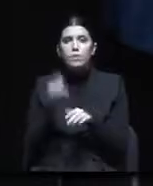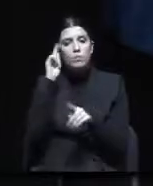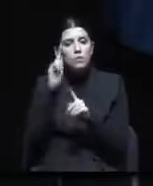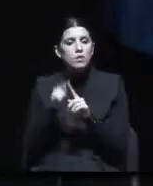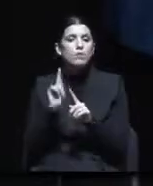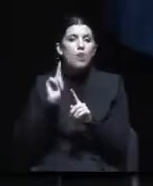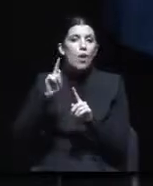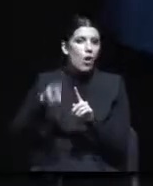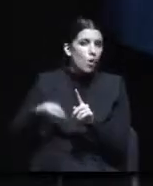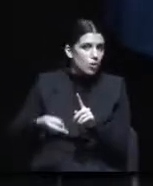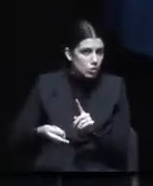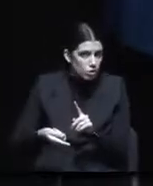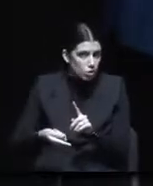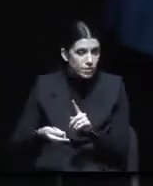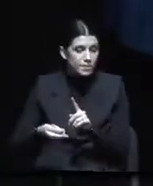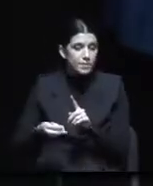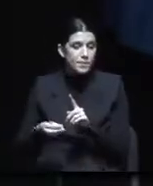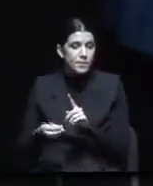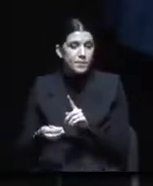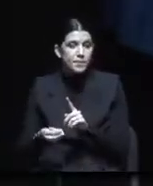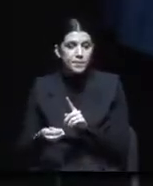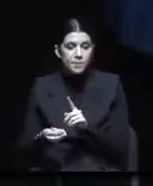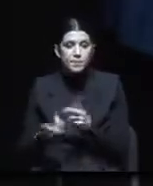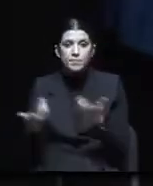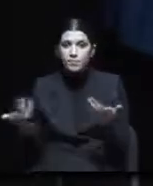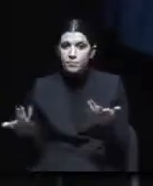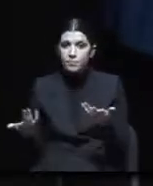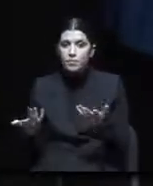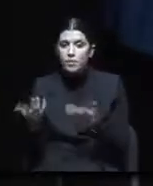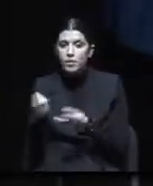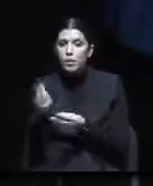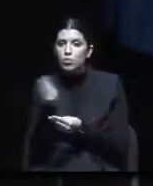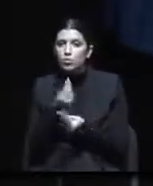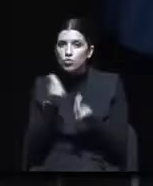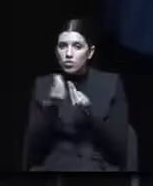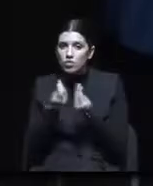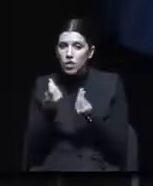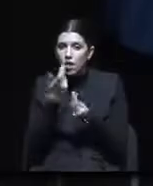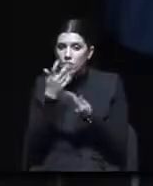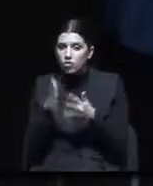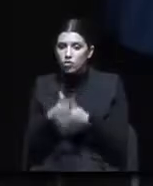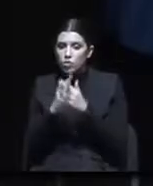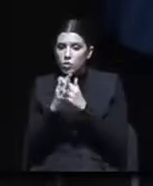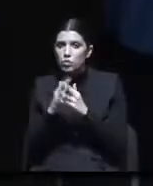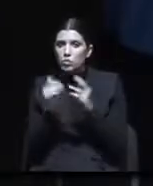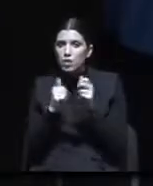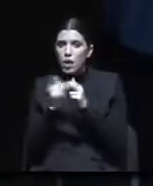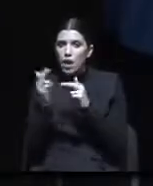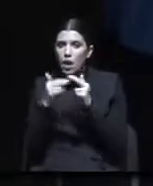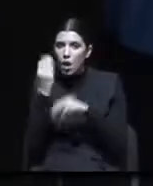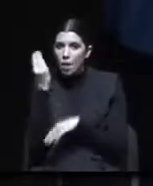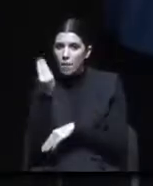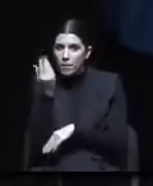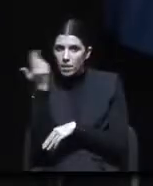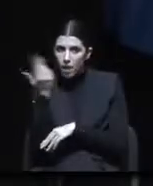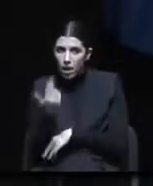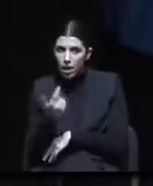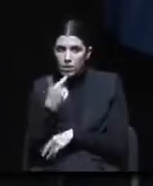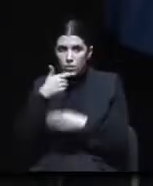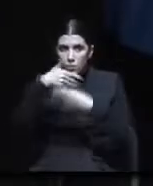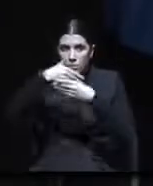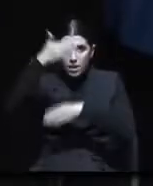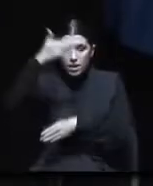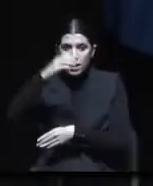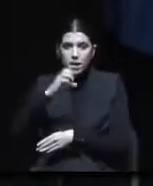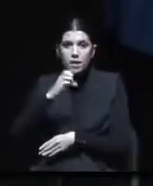tendo em conta estas premissas aprovadas e qual é o estado de conservação das várias obras de arte, nomeadamente o painel de